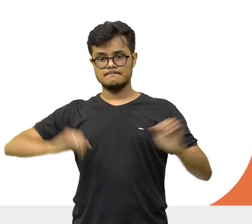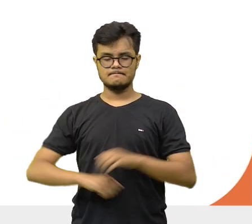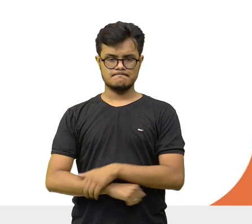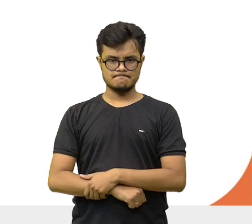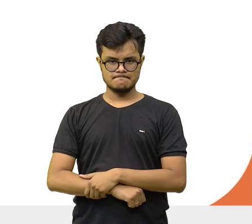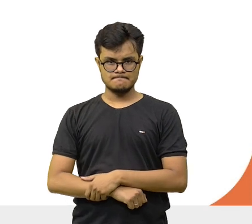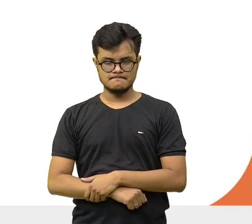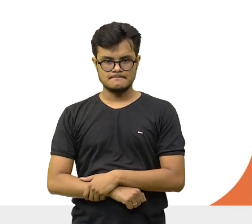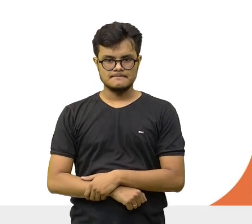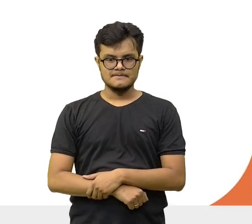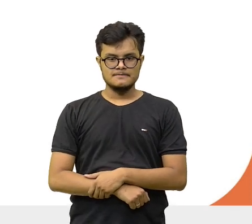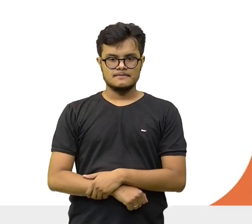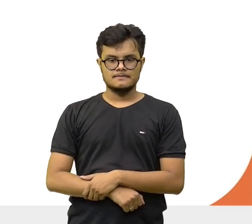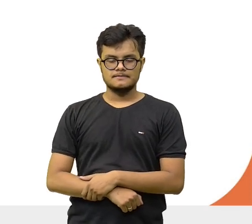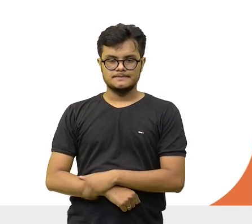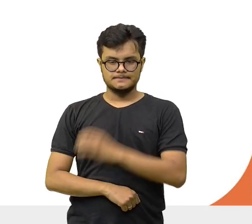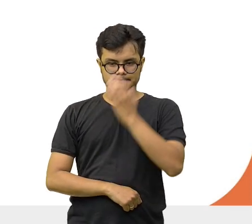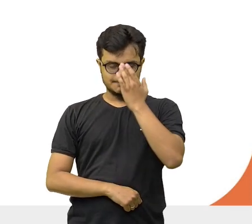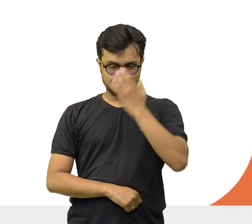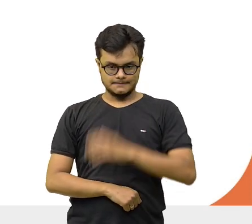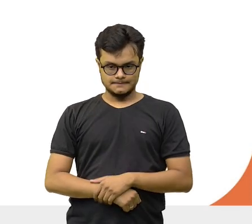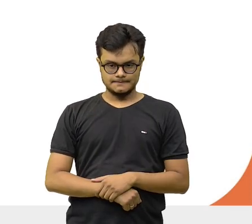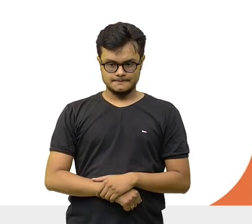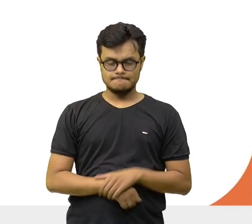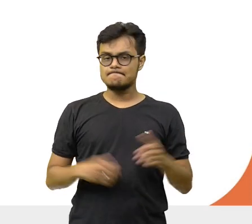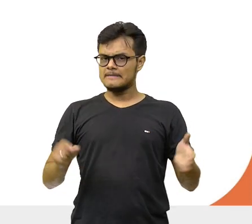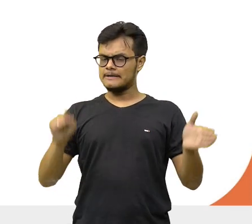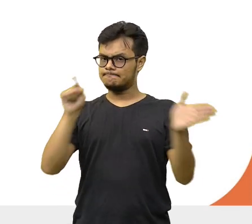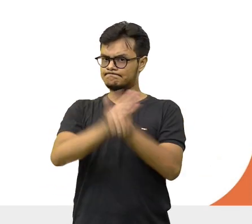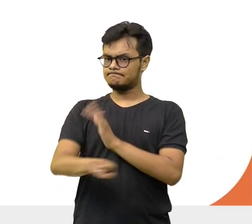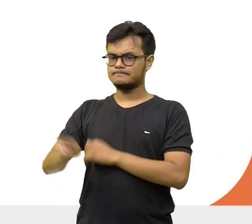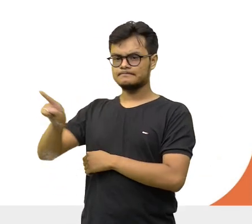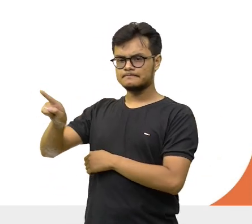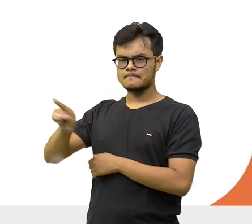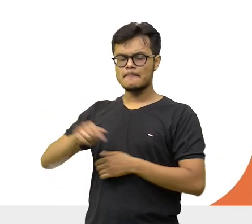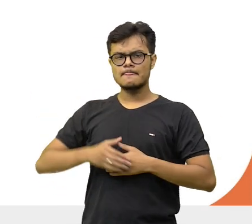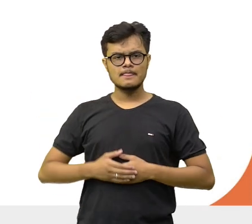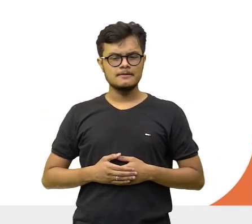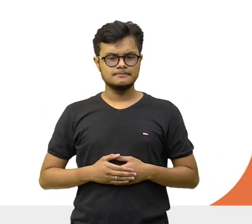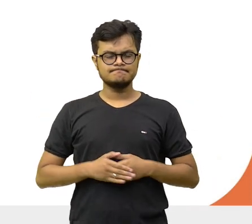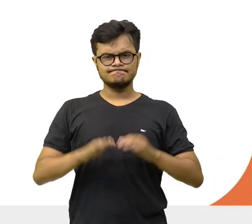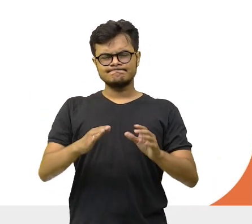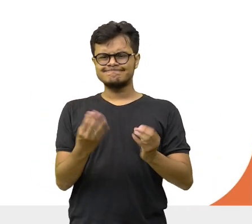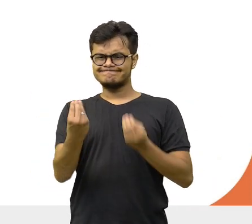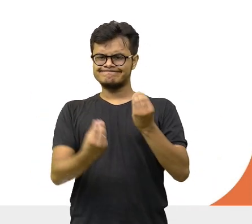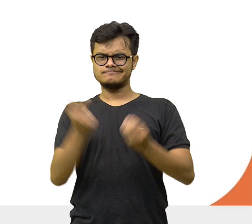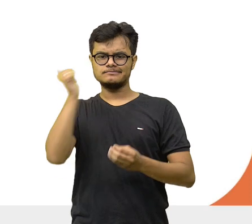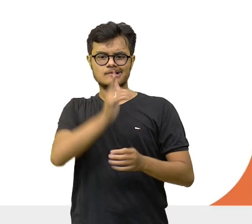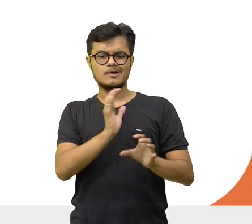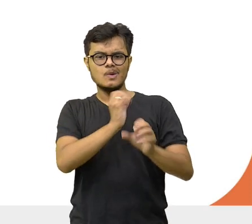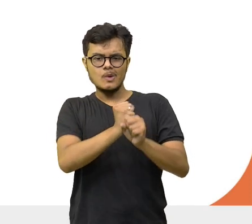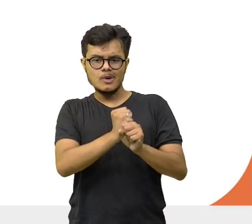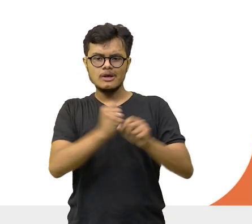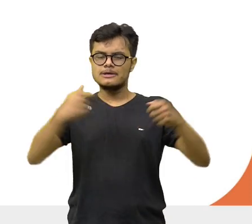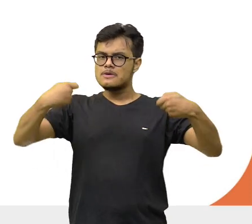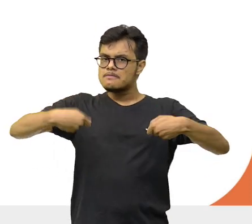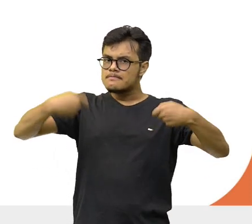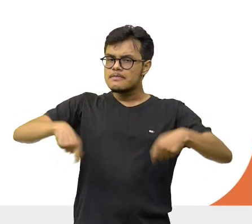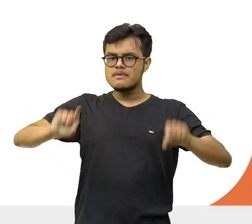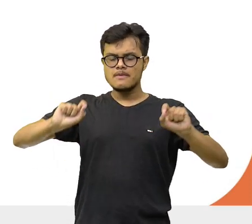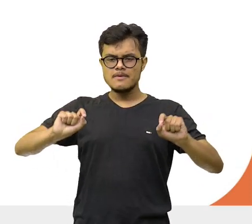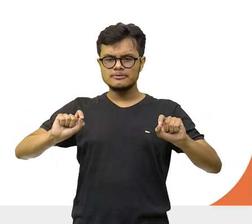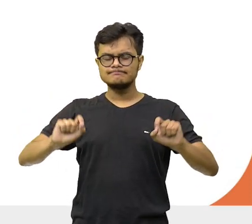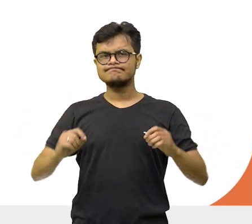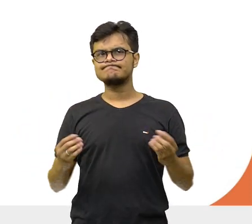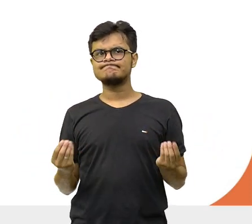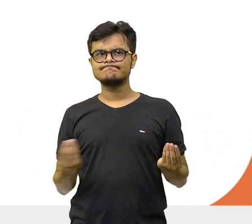0 microcoulomb. Essa questão, para calcular, a gente precisa um